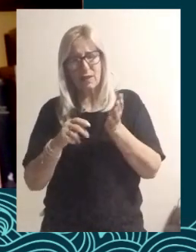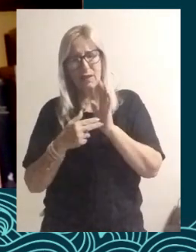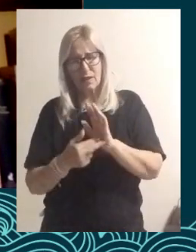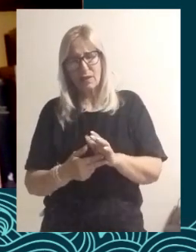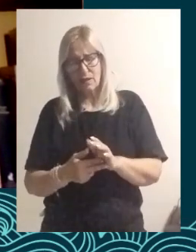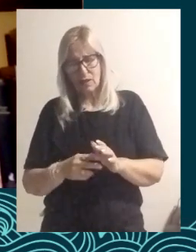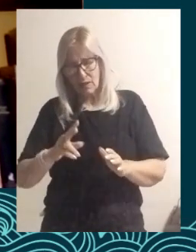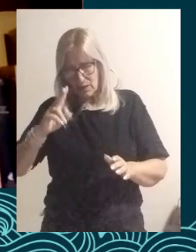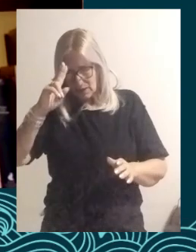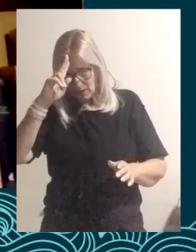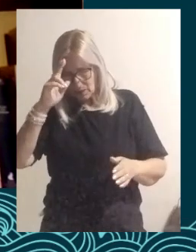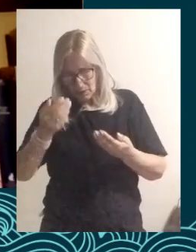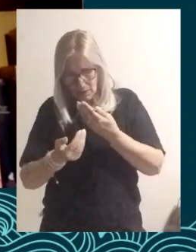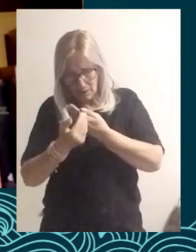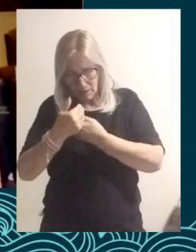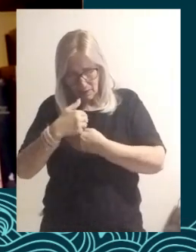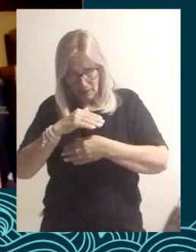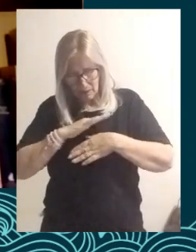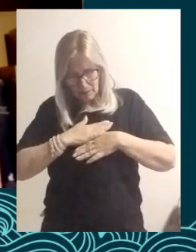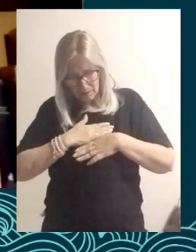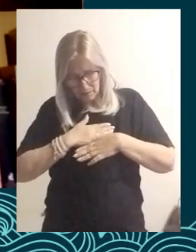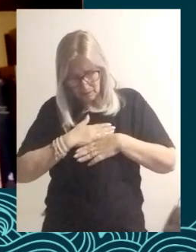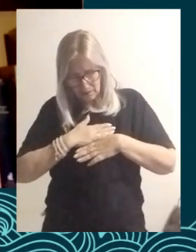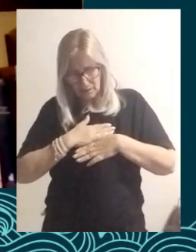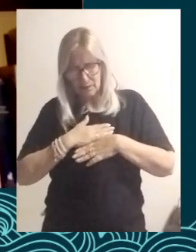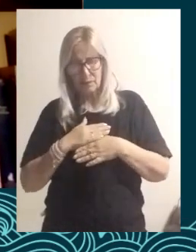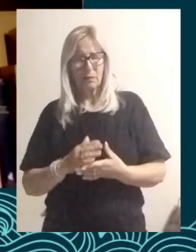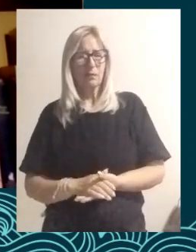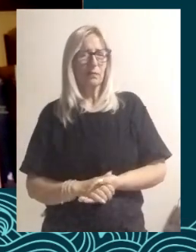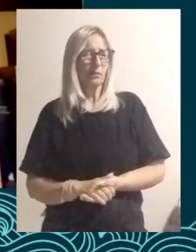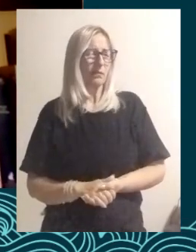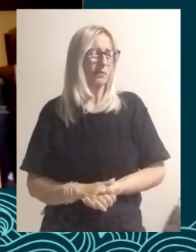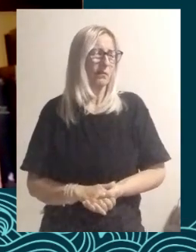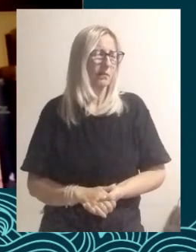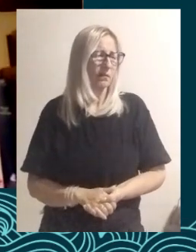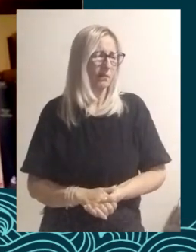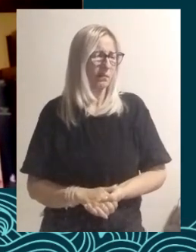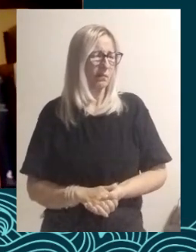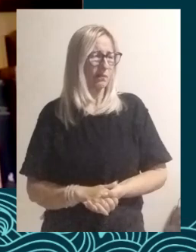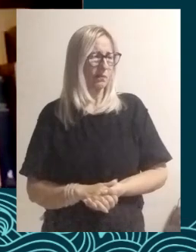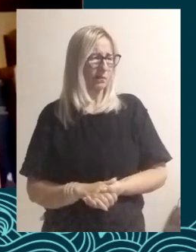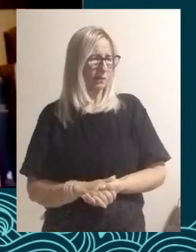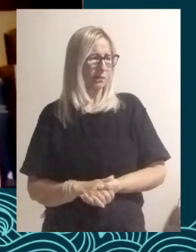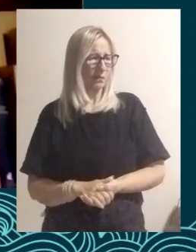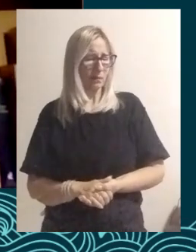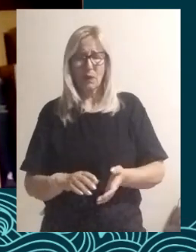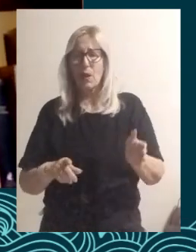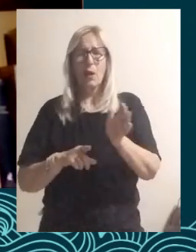para isso, né? A gente está, na verdade, sempre se olhando, mesmo que a condição esteja inalterada, né?